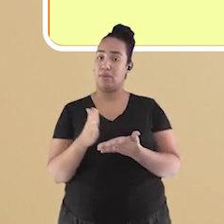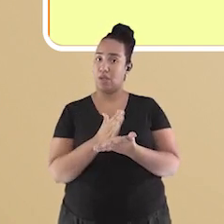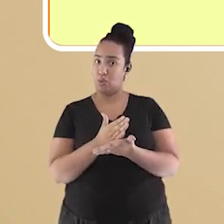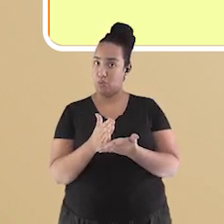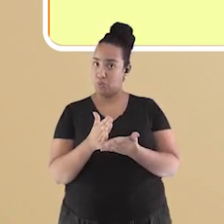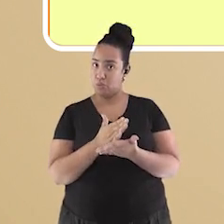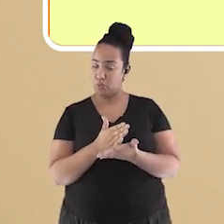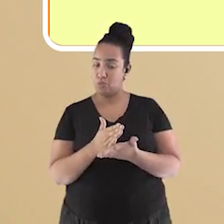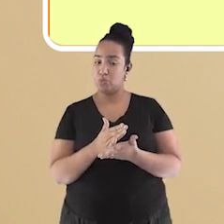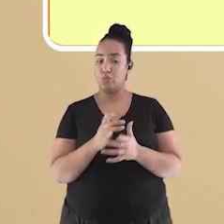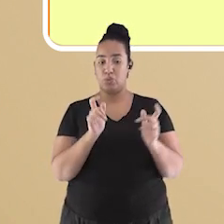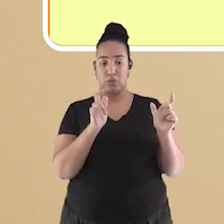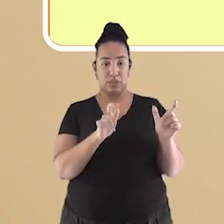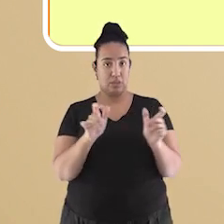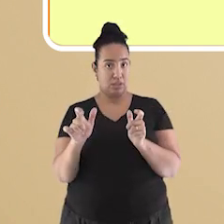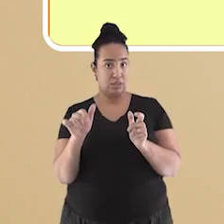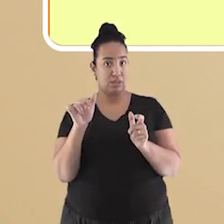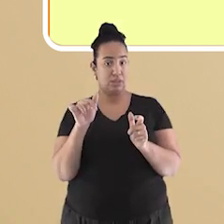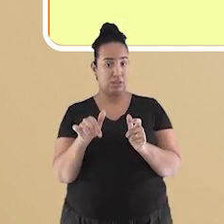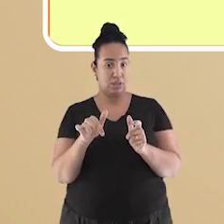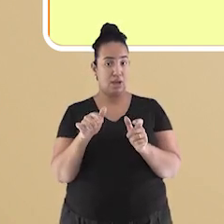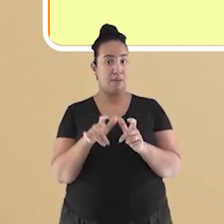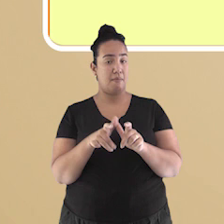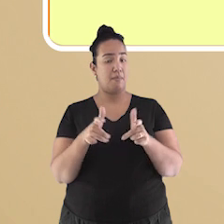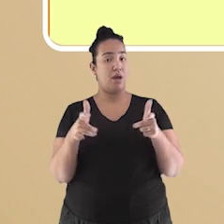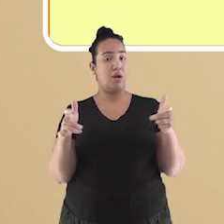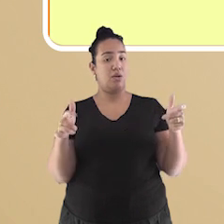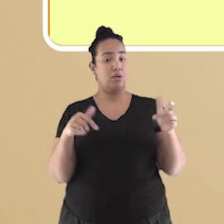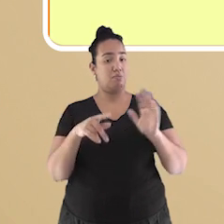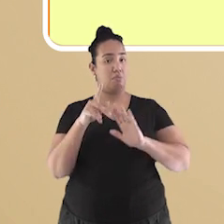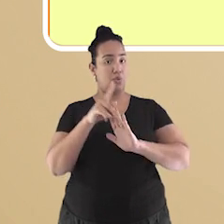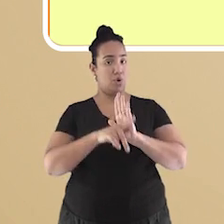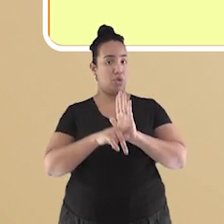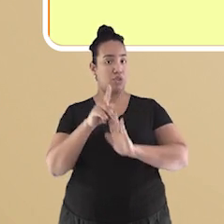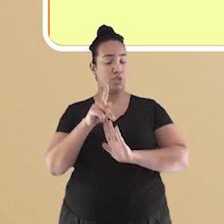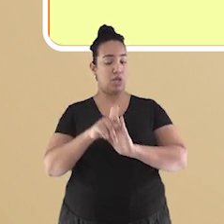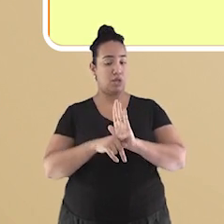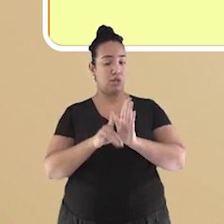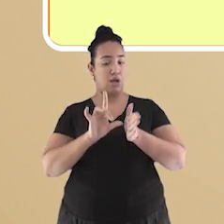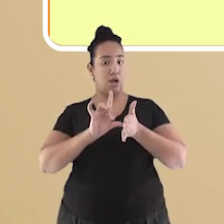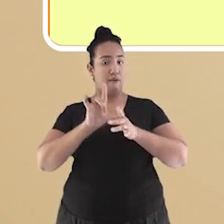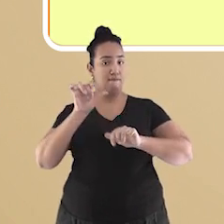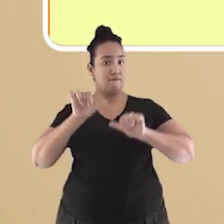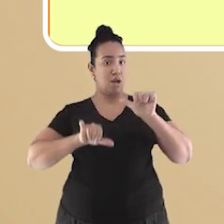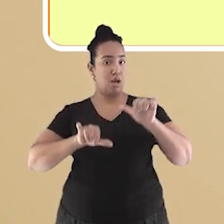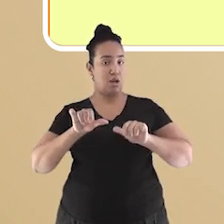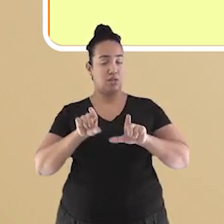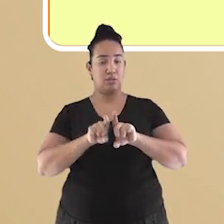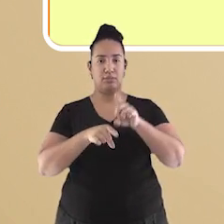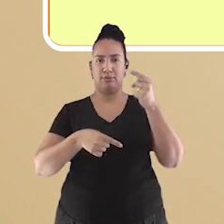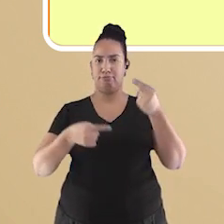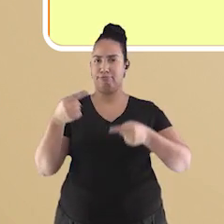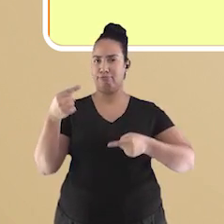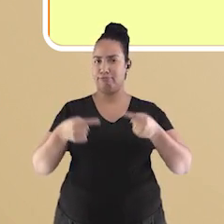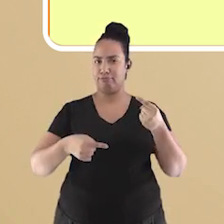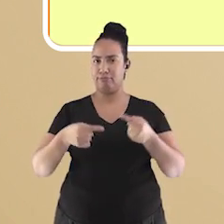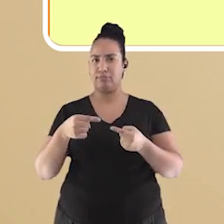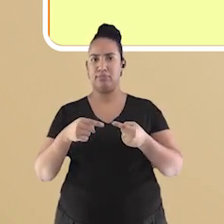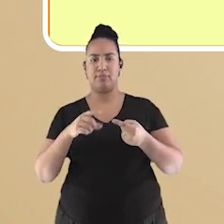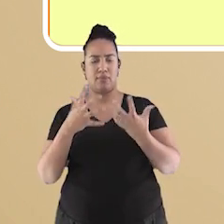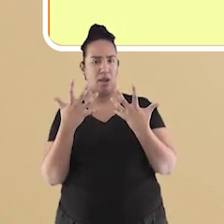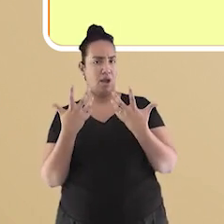situações, essas definições ocupam boa parte dos projetos que são analisados, discutidos